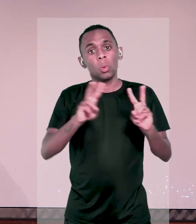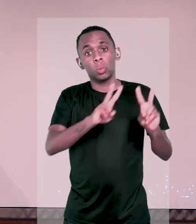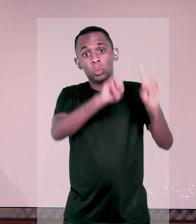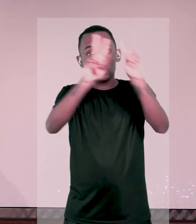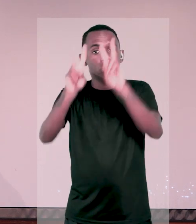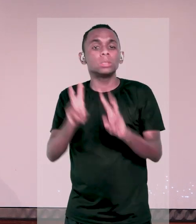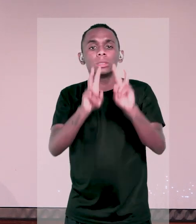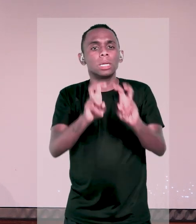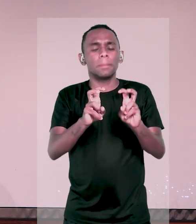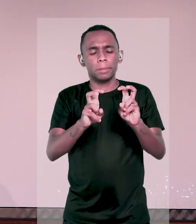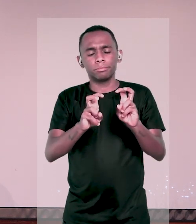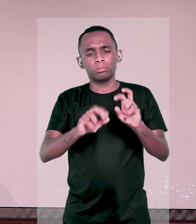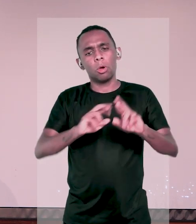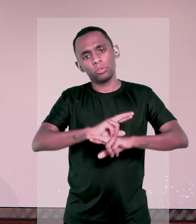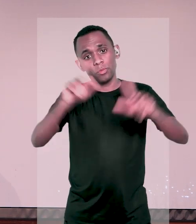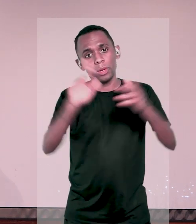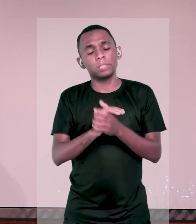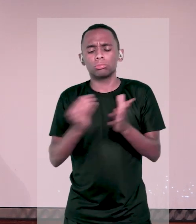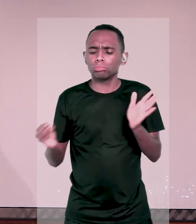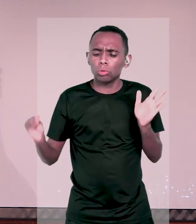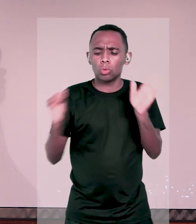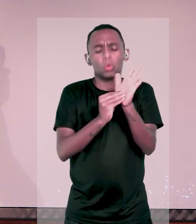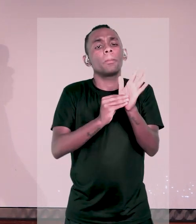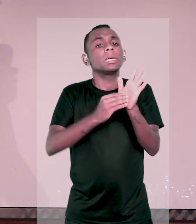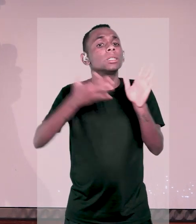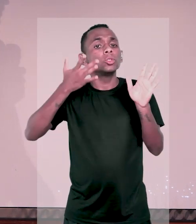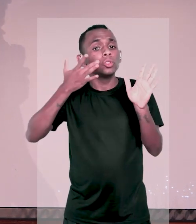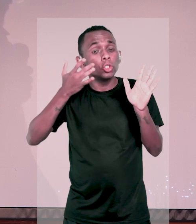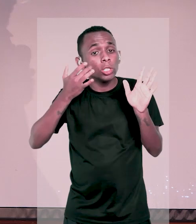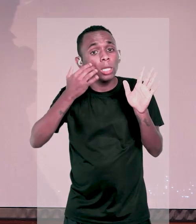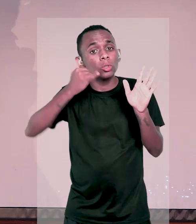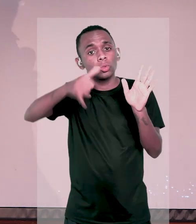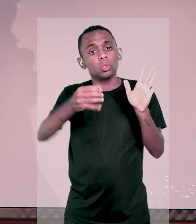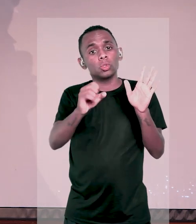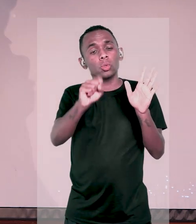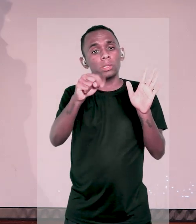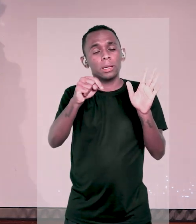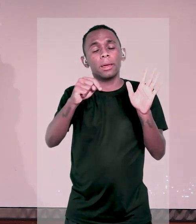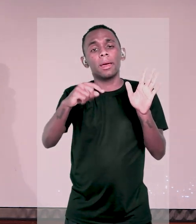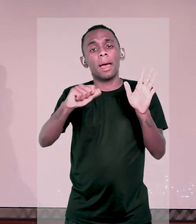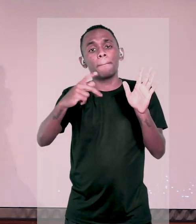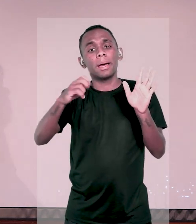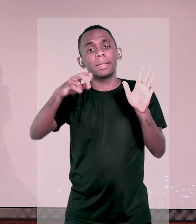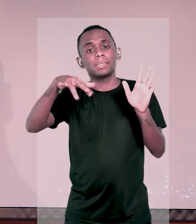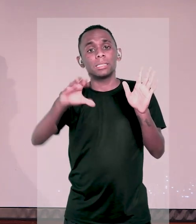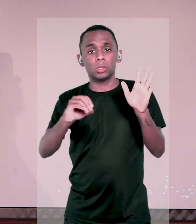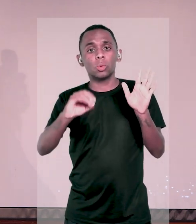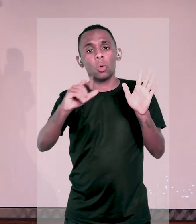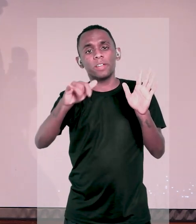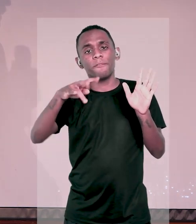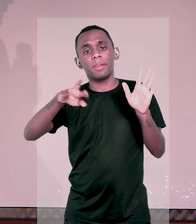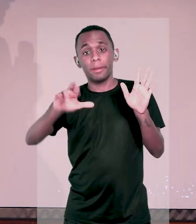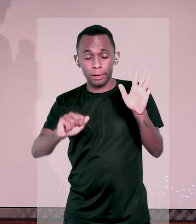nas vezes que tem literatura aqui. E por isso que eu decidi tirar da titulação desse evento Teatro da